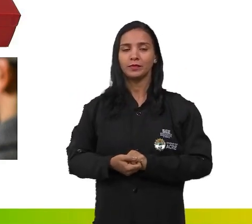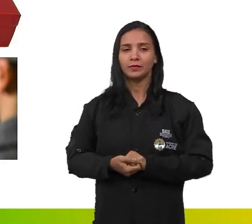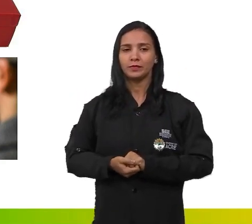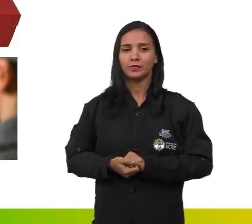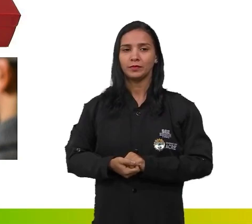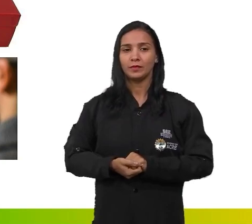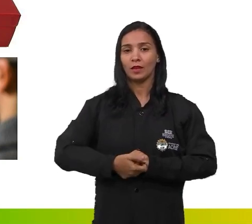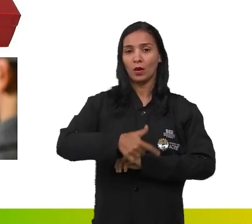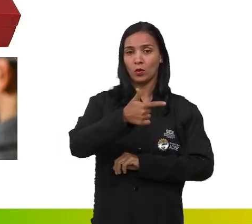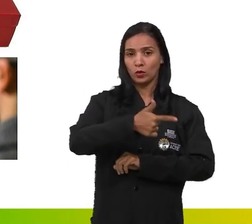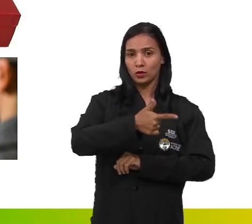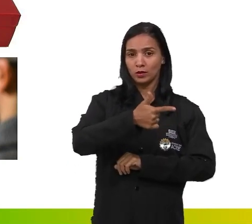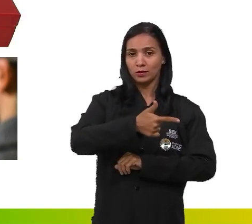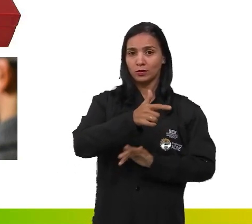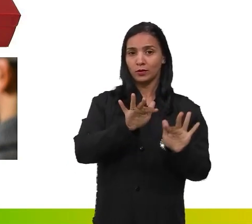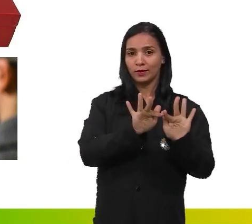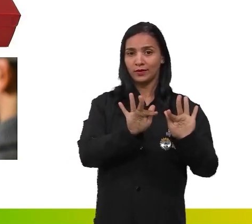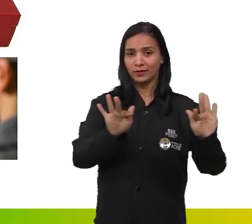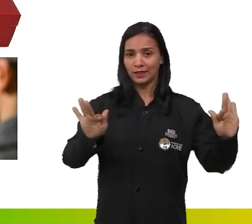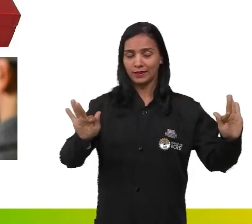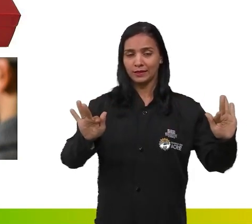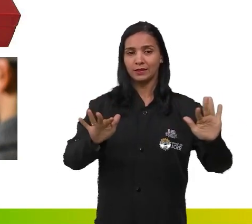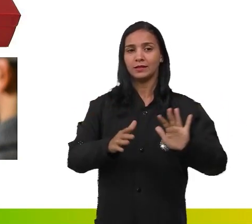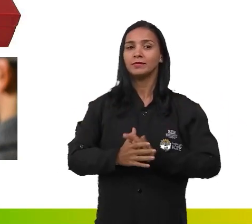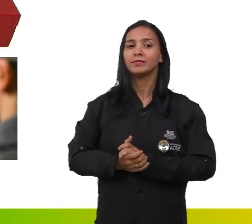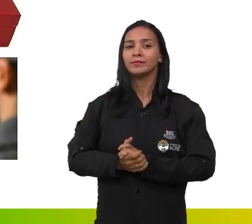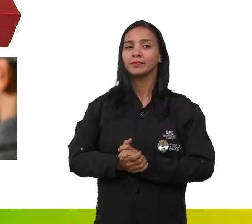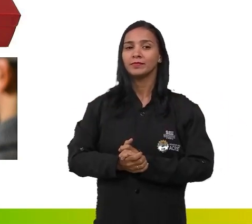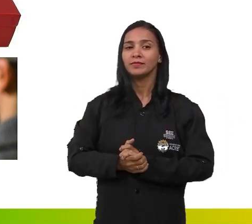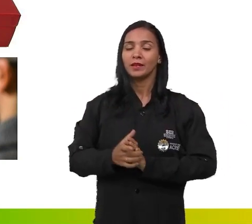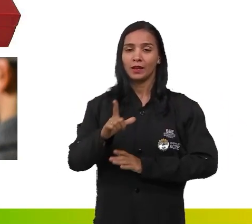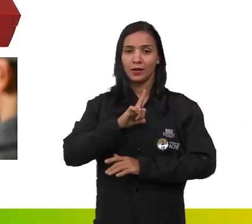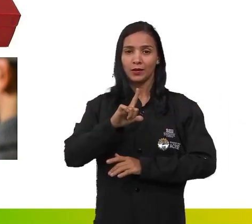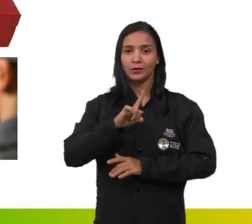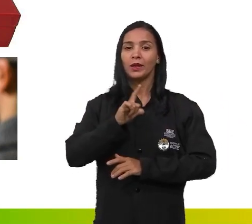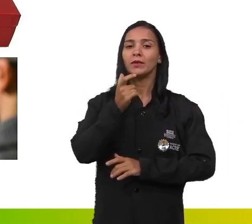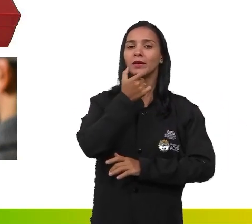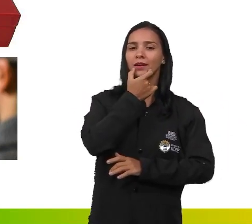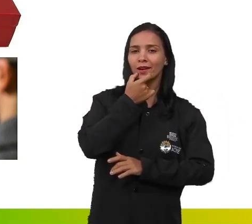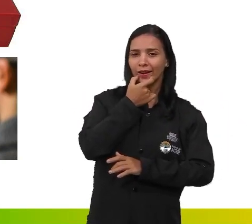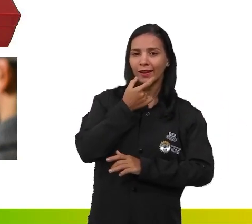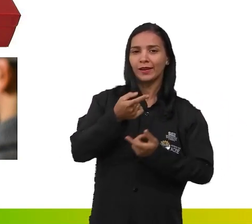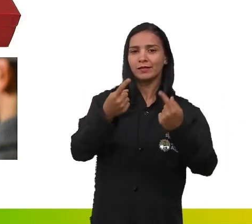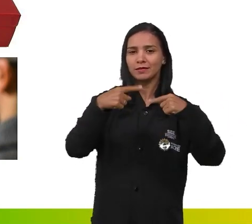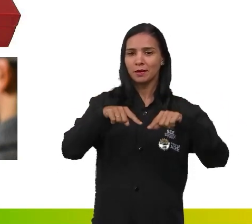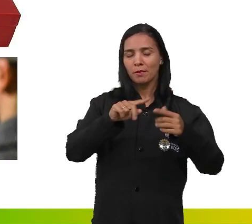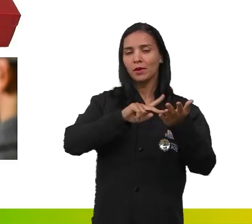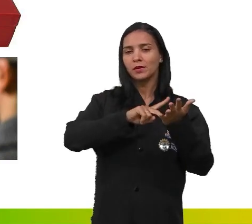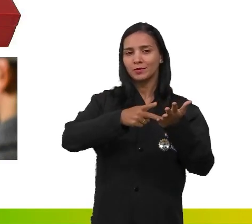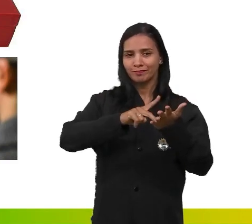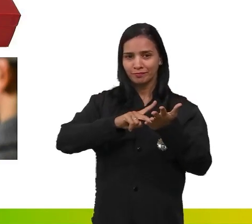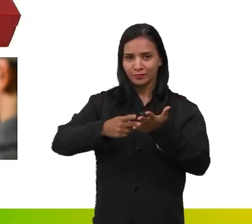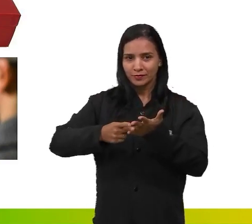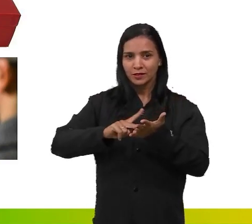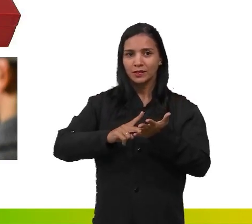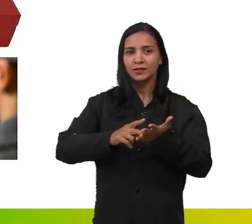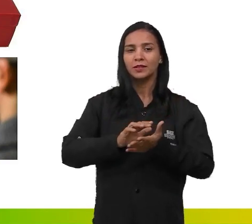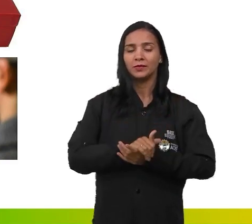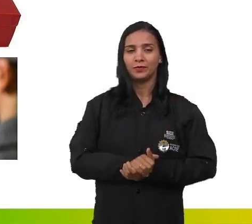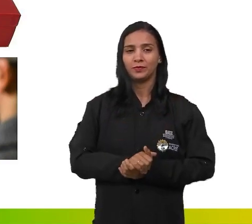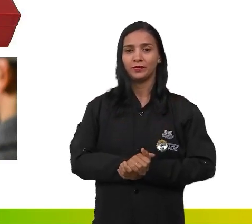No segundo exemplo, nós temos On Mother's Day, I'm going to give my mother a great